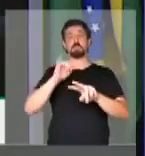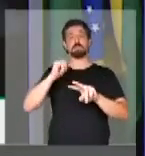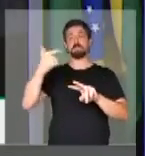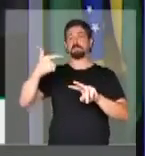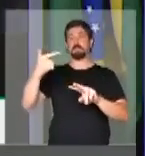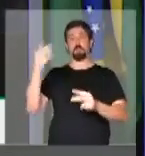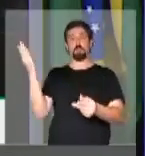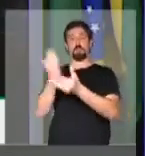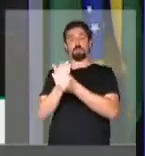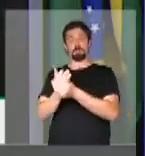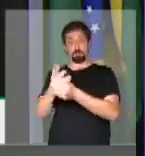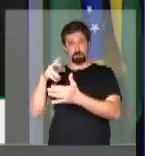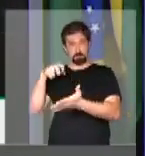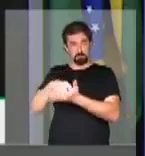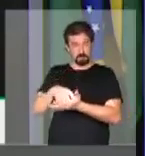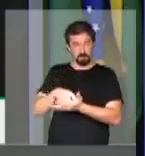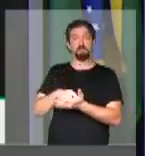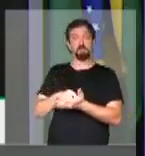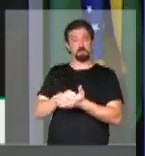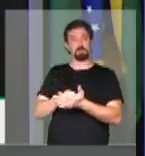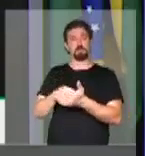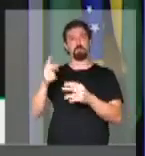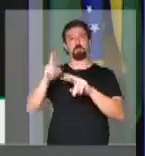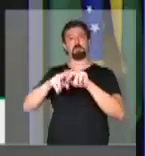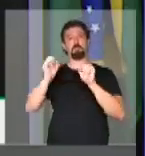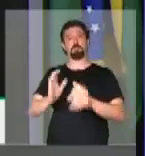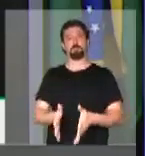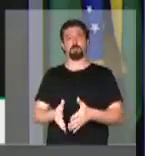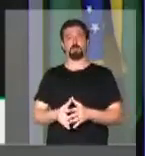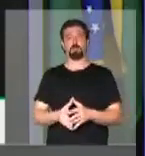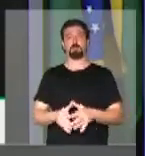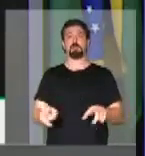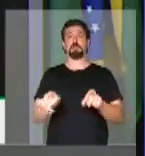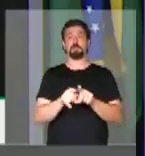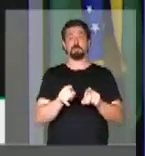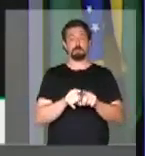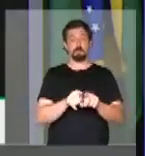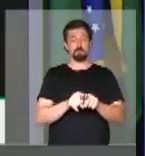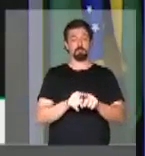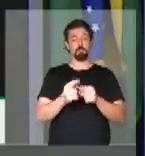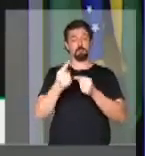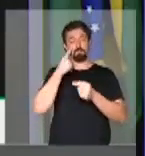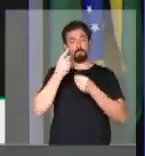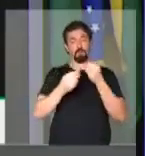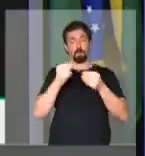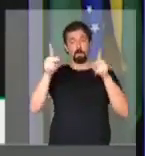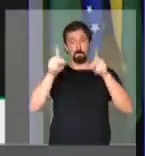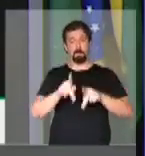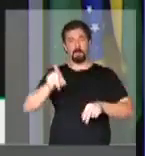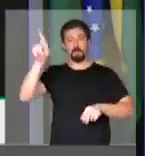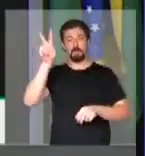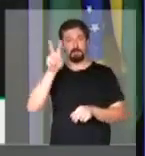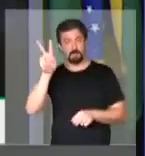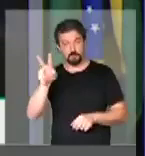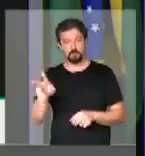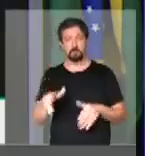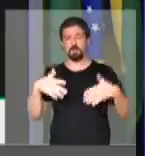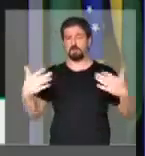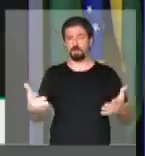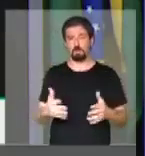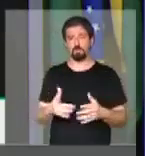após condenação em segunda instância, continuar buscando uma solução pacífica para a crise na Venezuela.